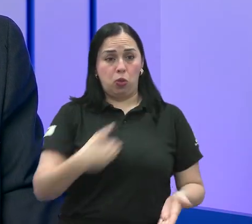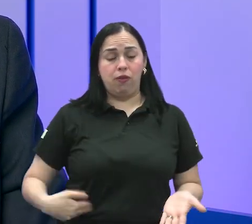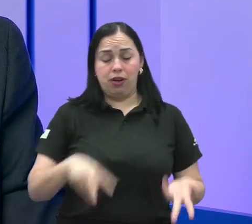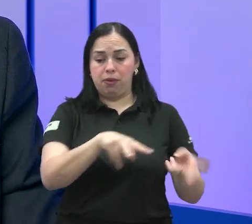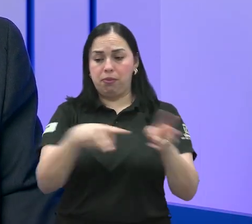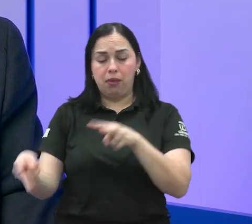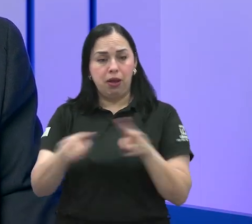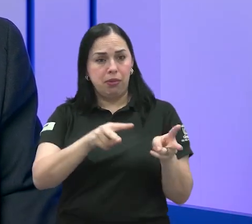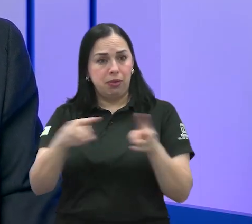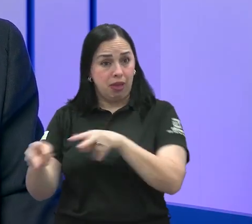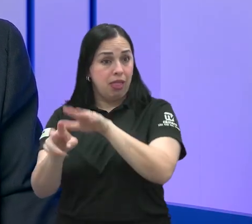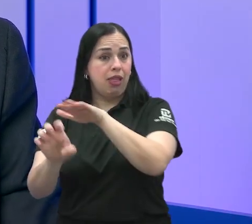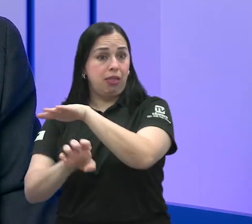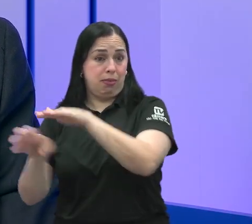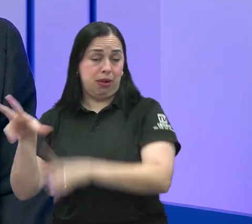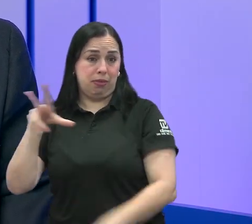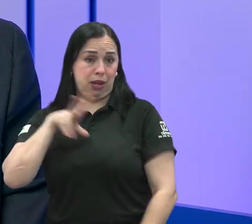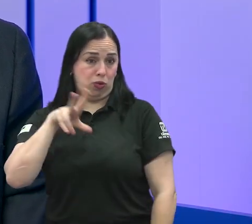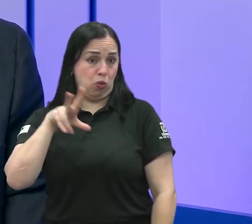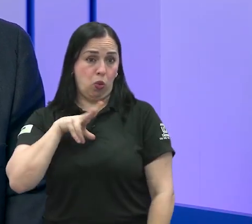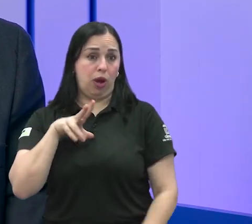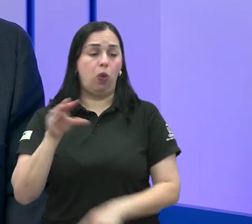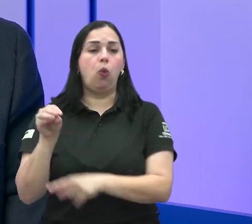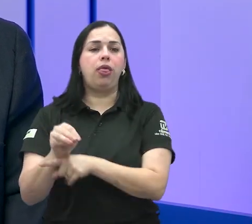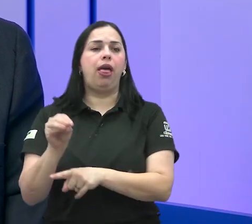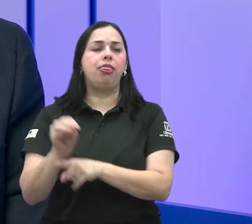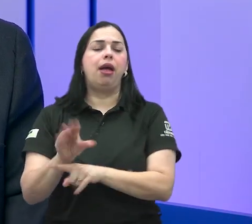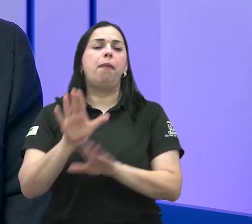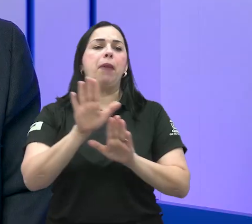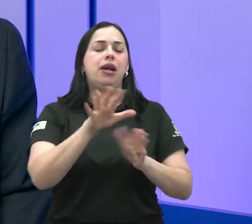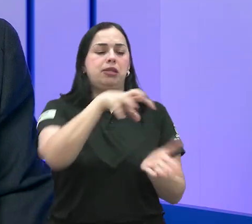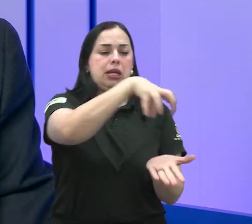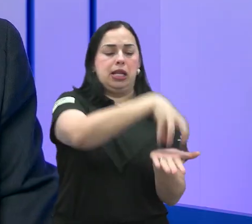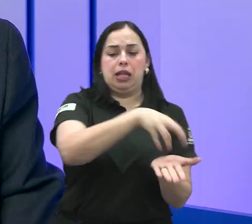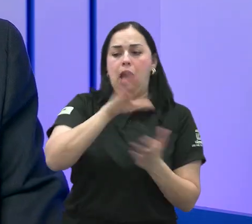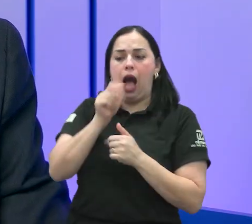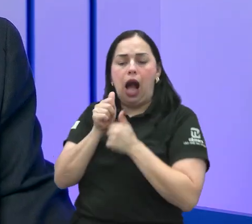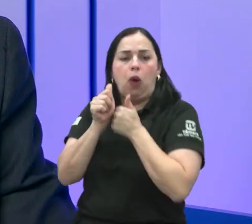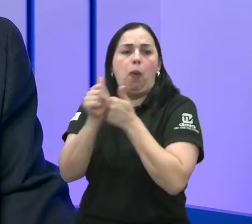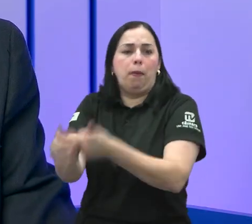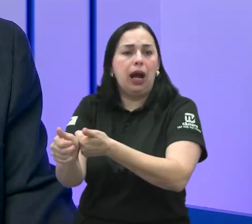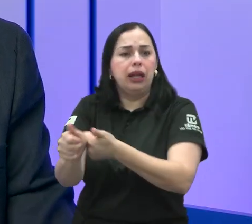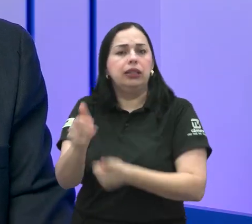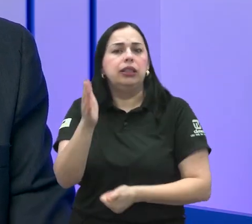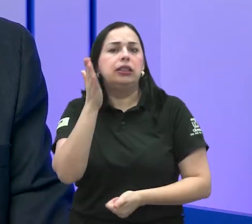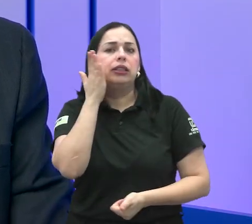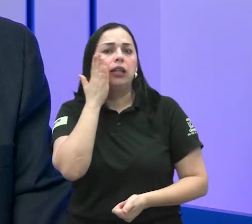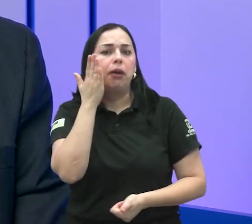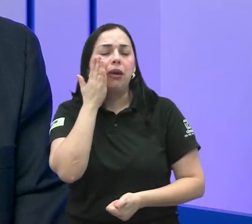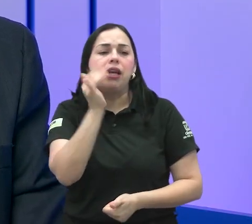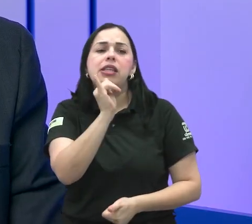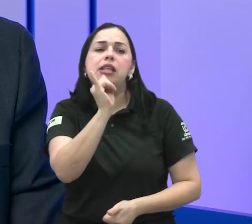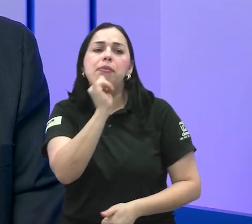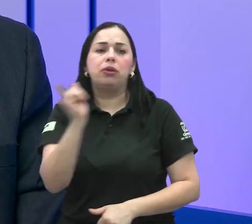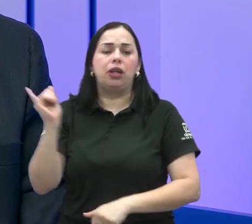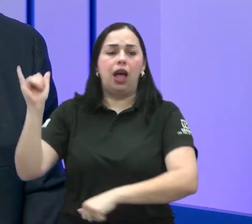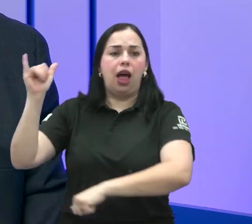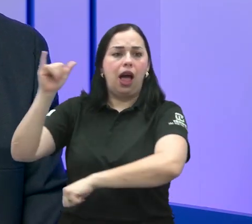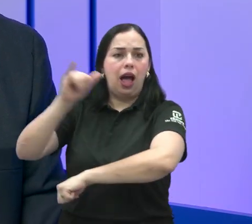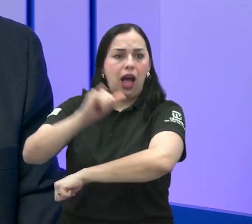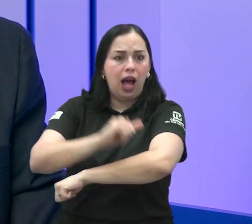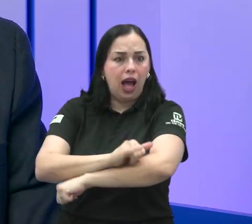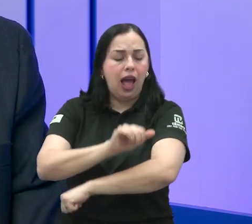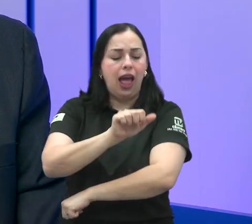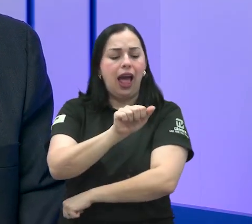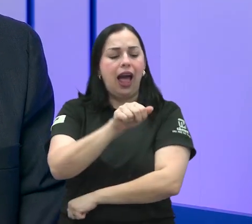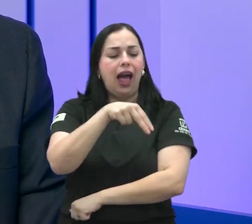privatizações aqui no estado de São Paulo, inclusive recentemente, e tudo isso vem sendo feito com o acompanhamento delas. Questão de aviação, então a ANAC,